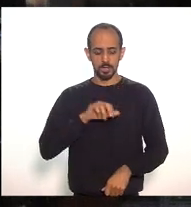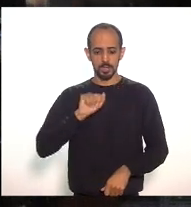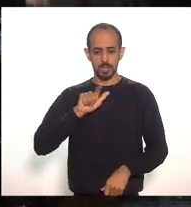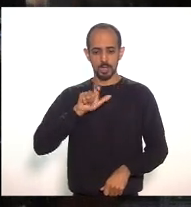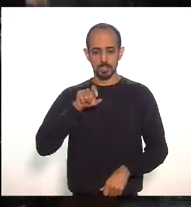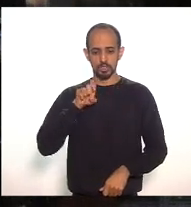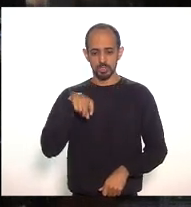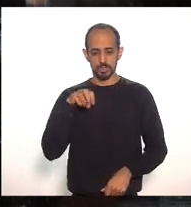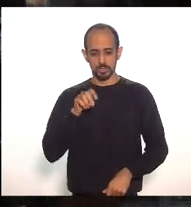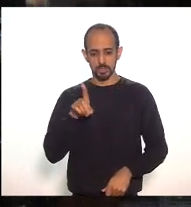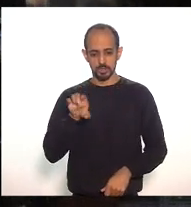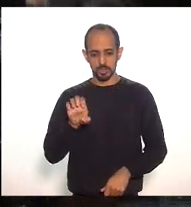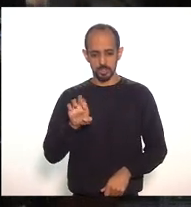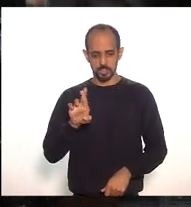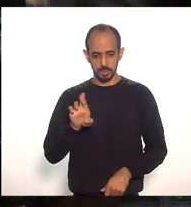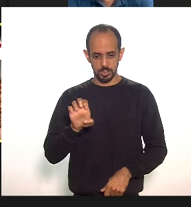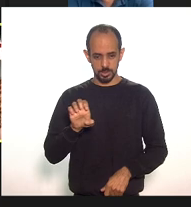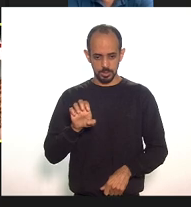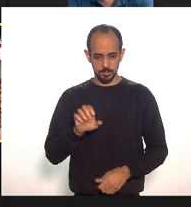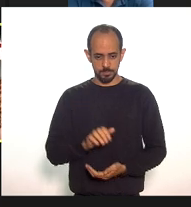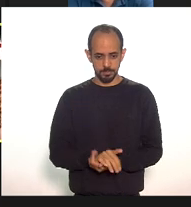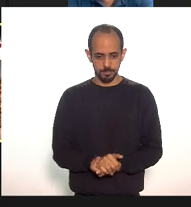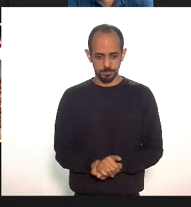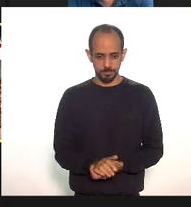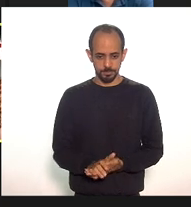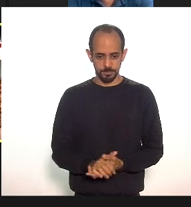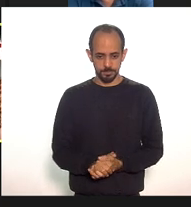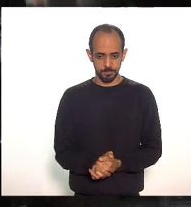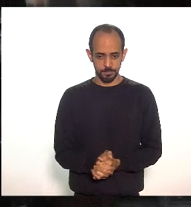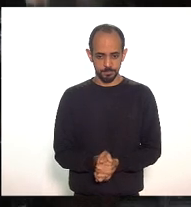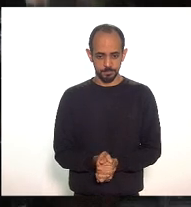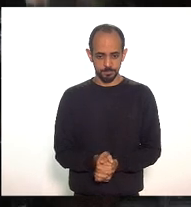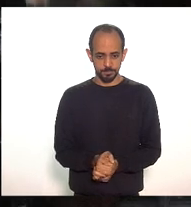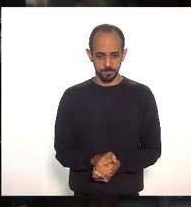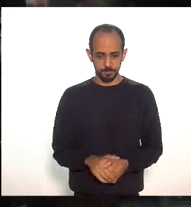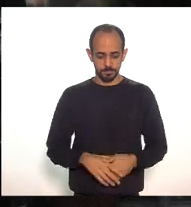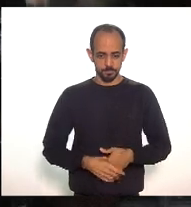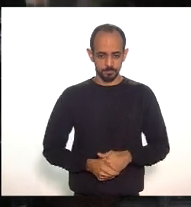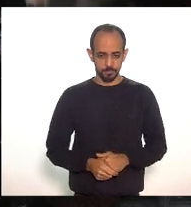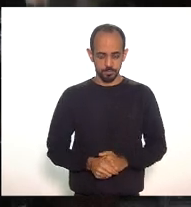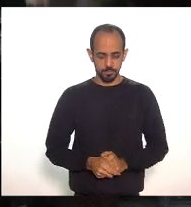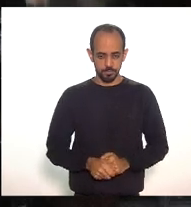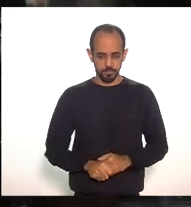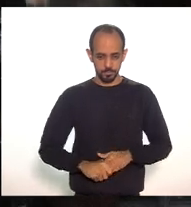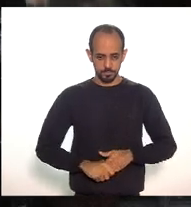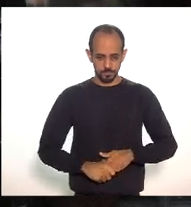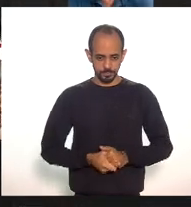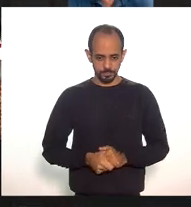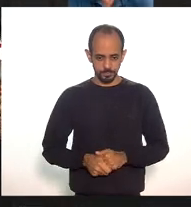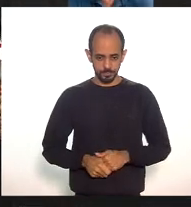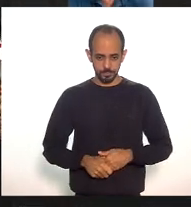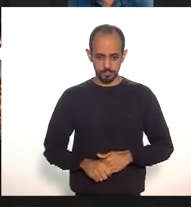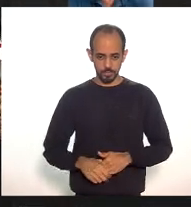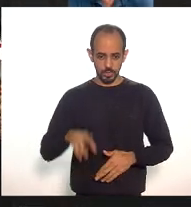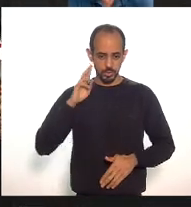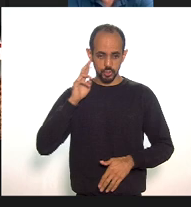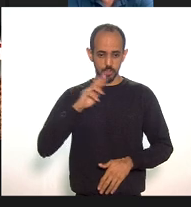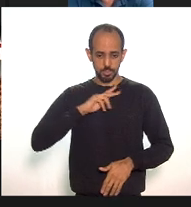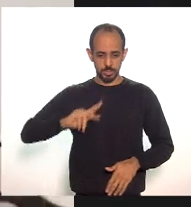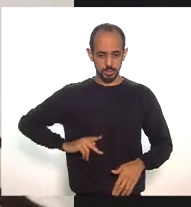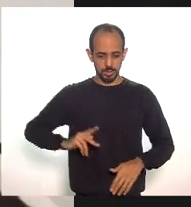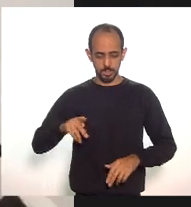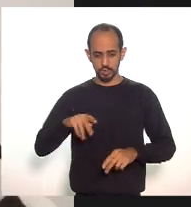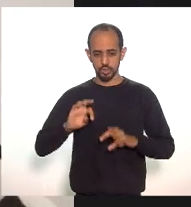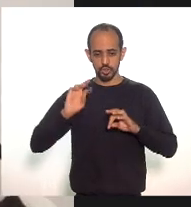pode Rejane S10 eu não sabe ok o senhor presidente